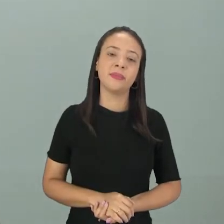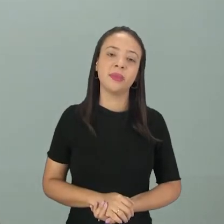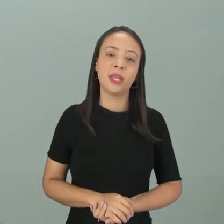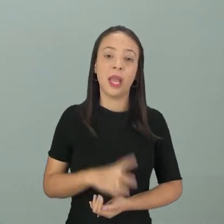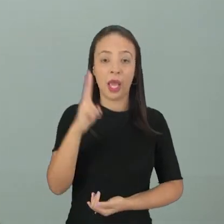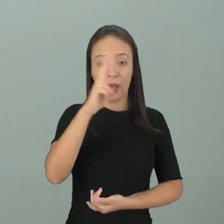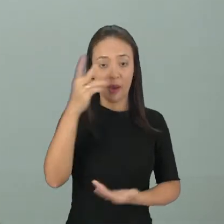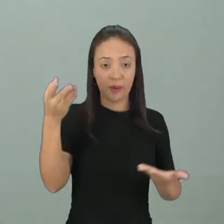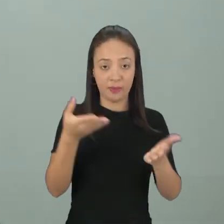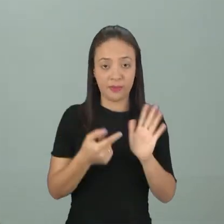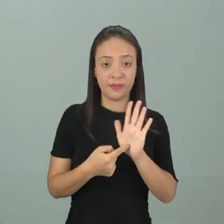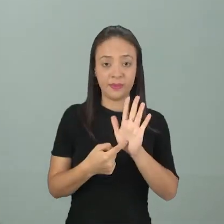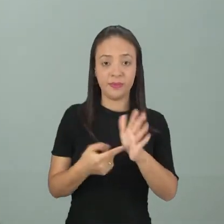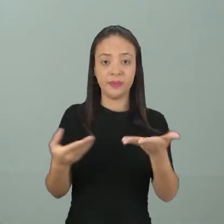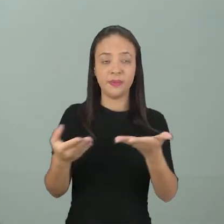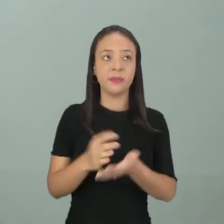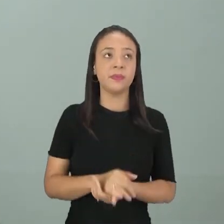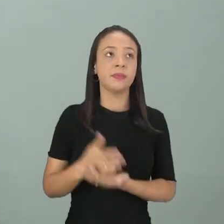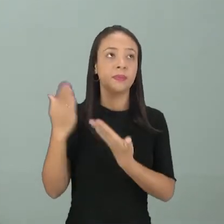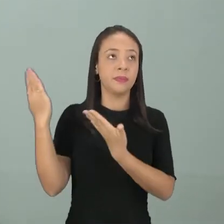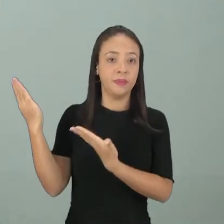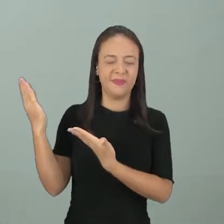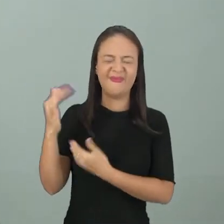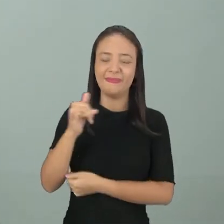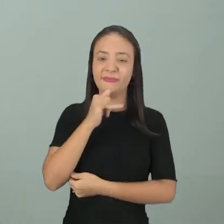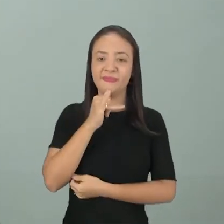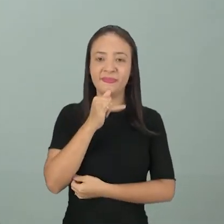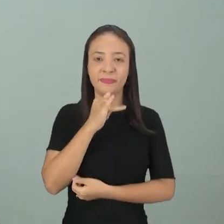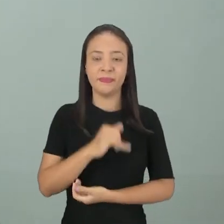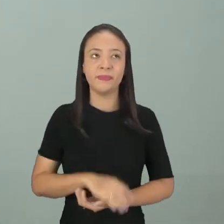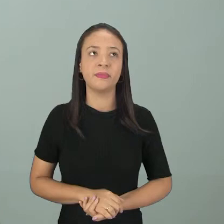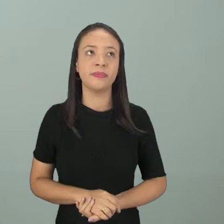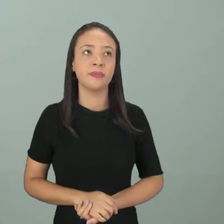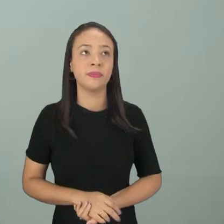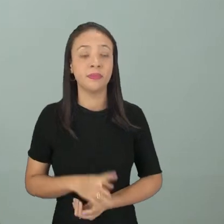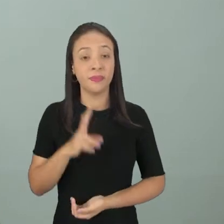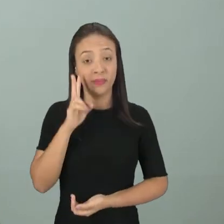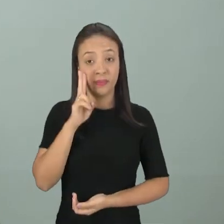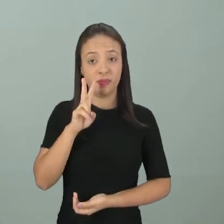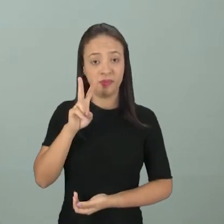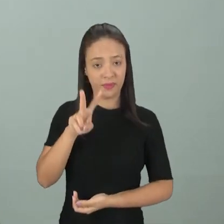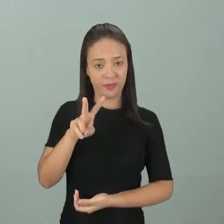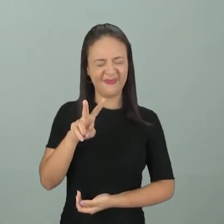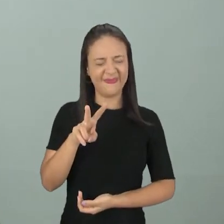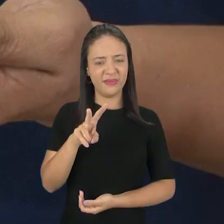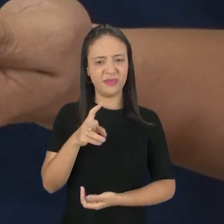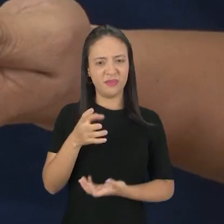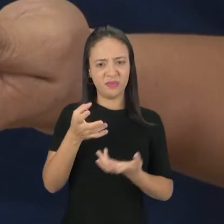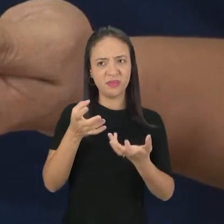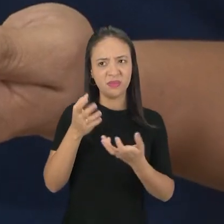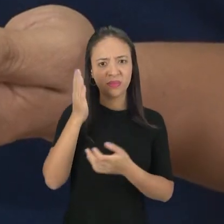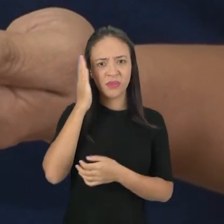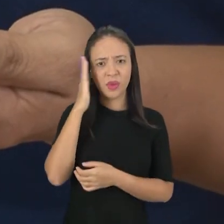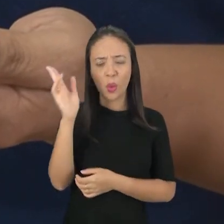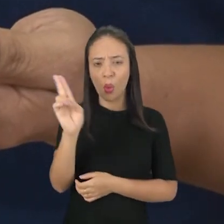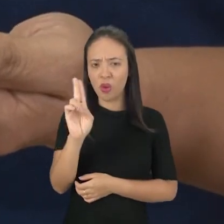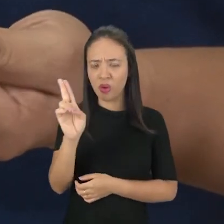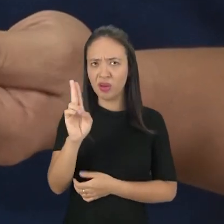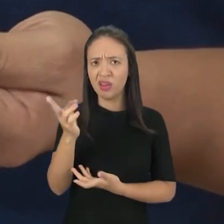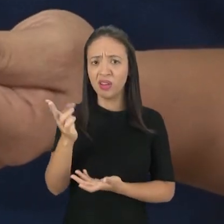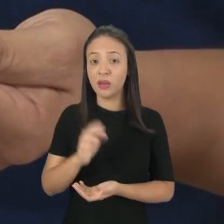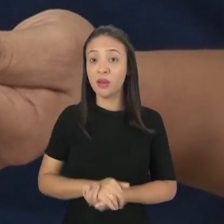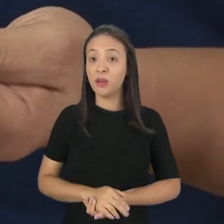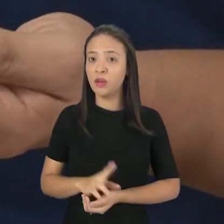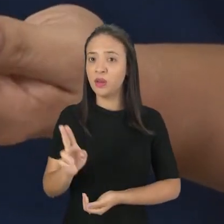aula. Temos aqui esse sólido geométrico. Olhando para esse sólido, você sabe dizer qual o nome dele? Qual a